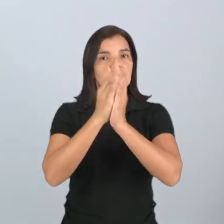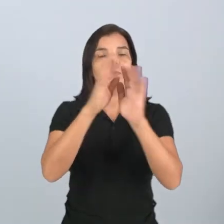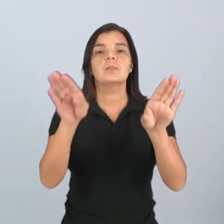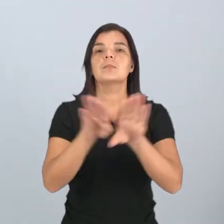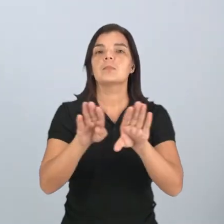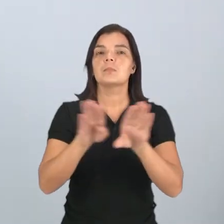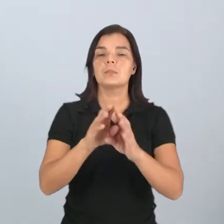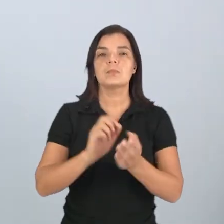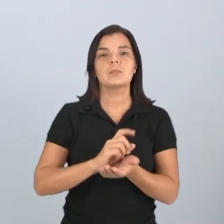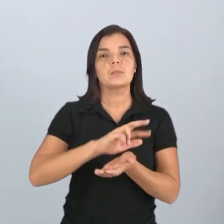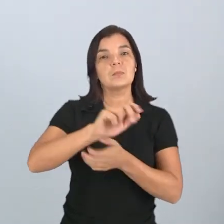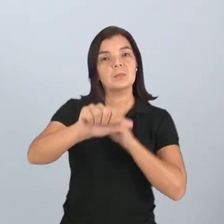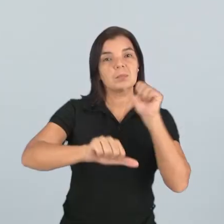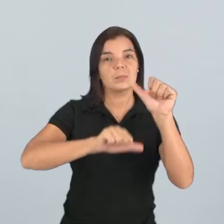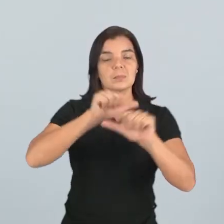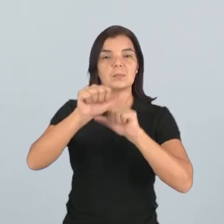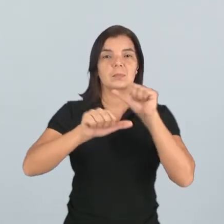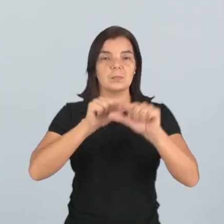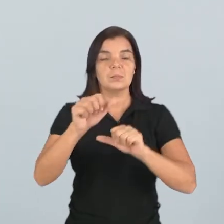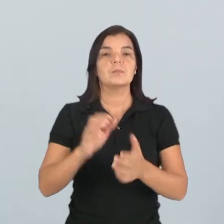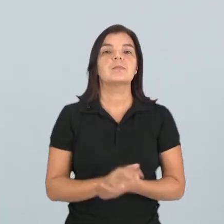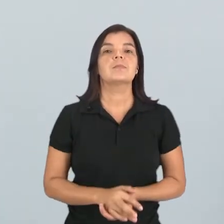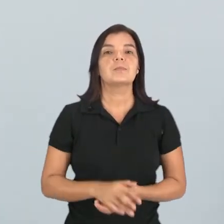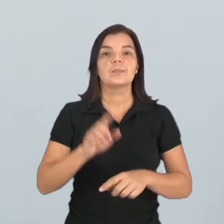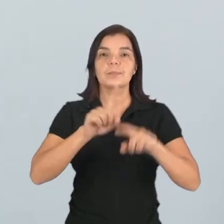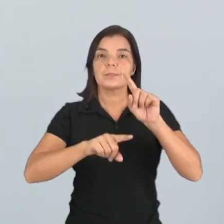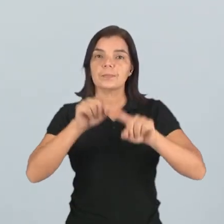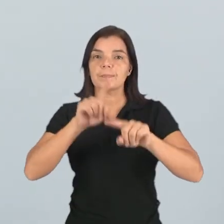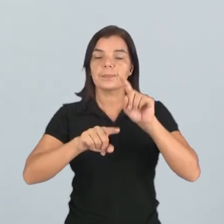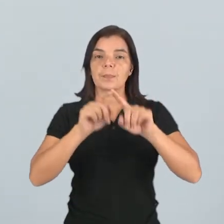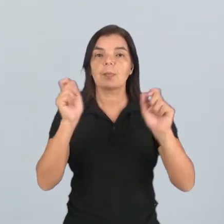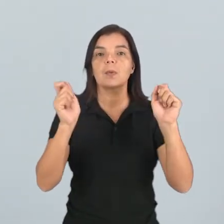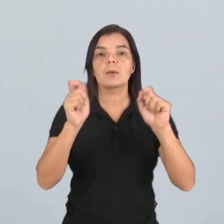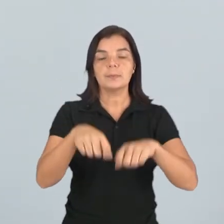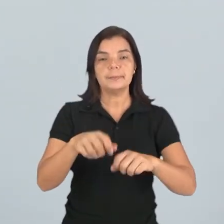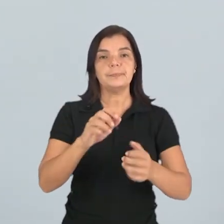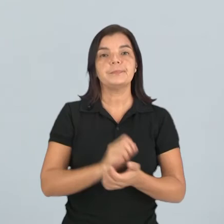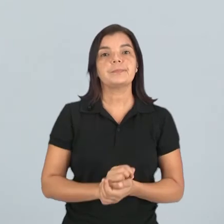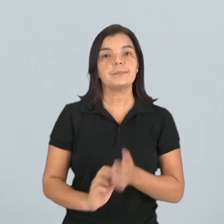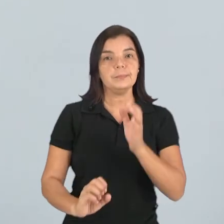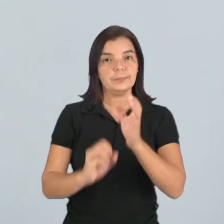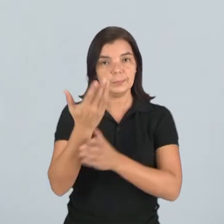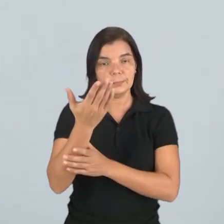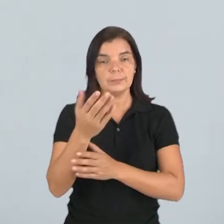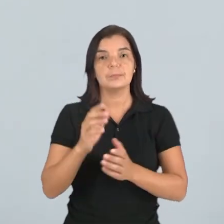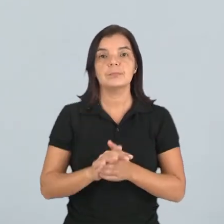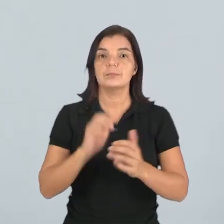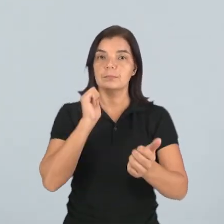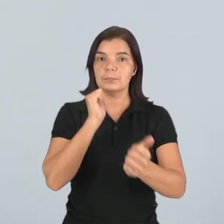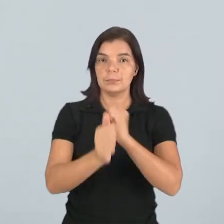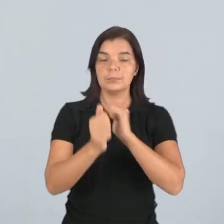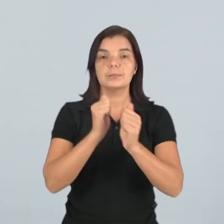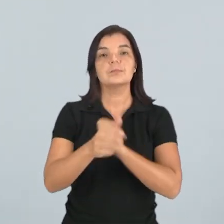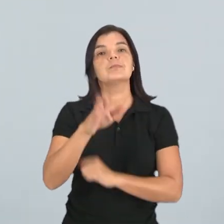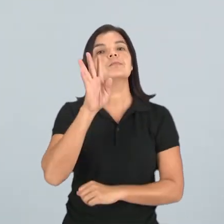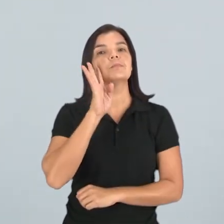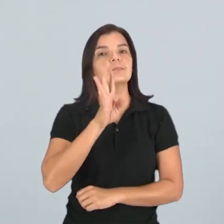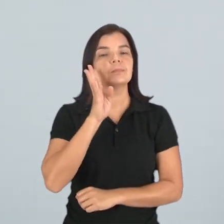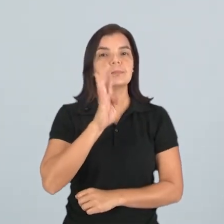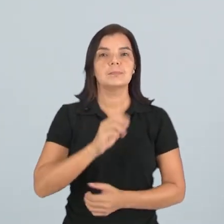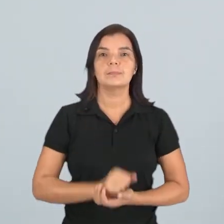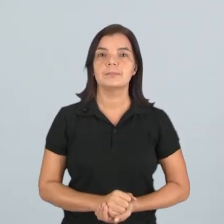ou até modificar o nosso material para a gente poder estar realizando esse esporte tão